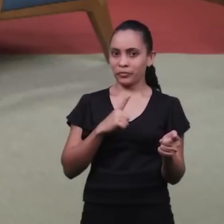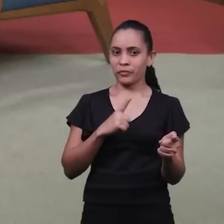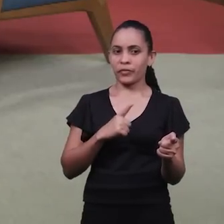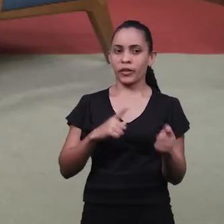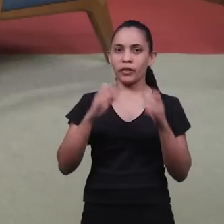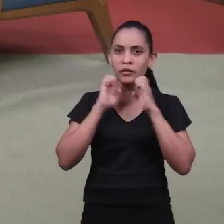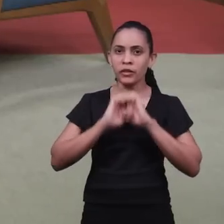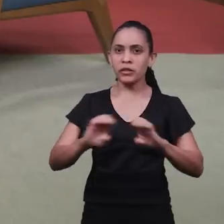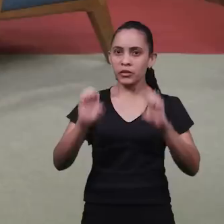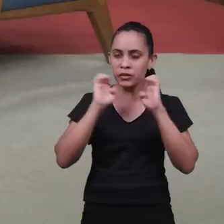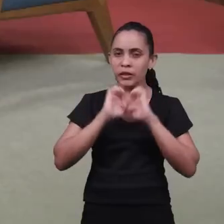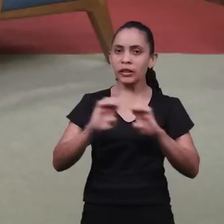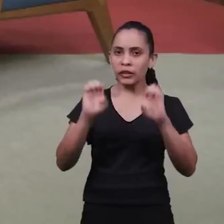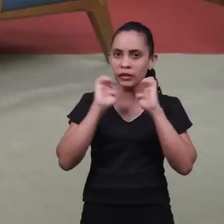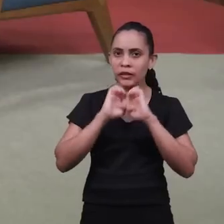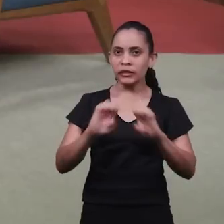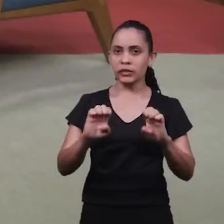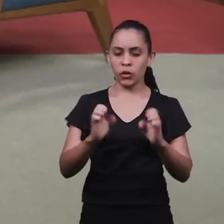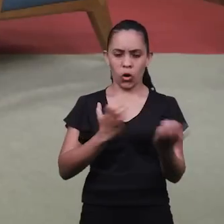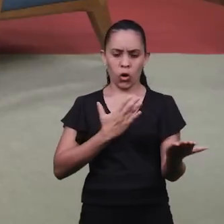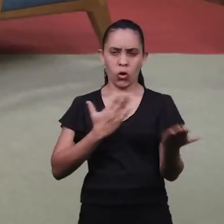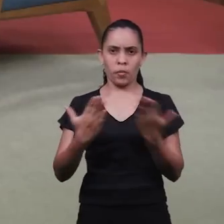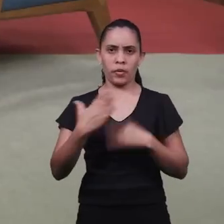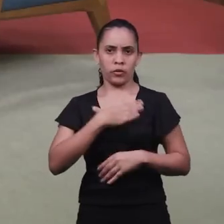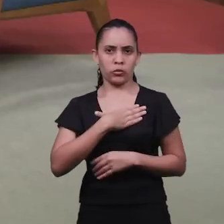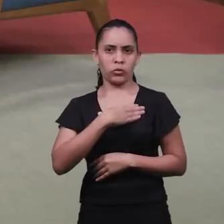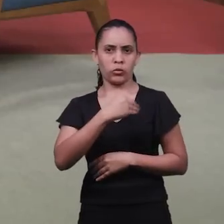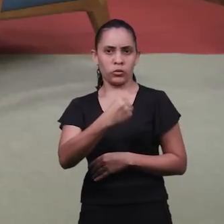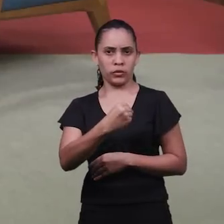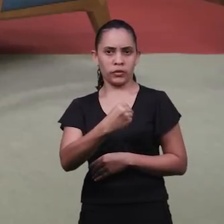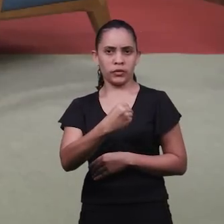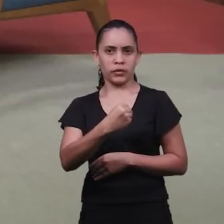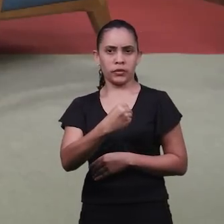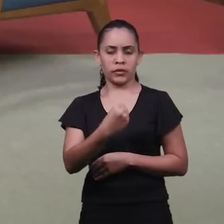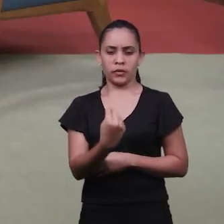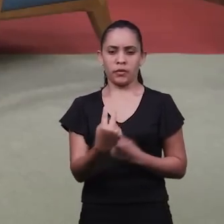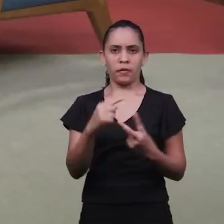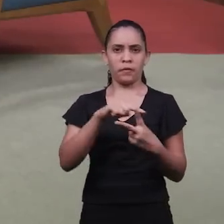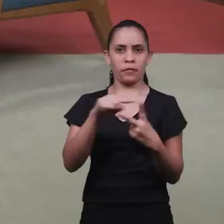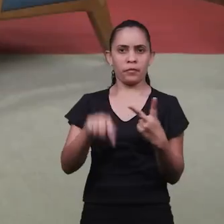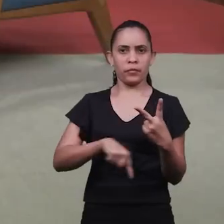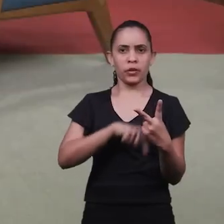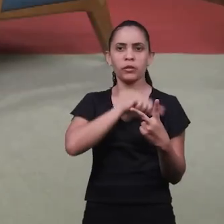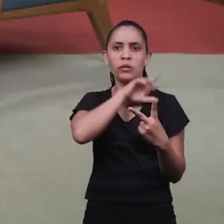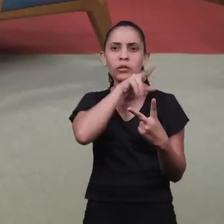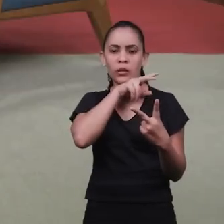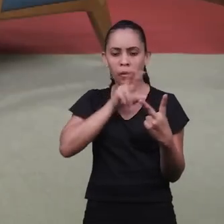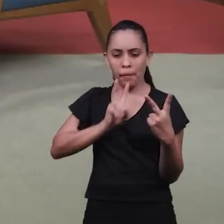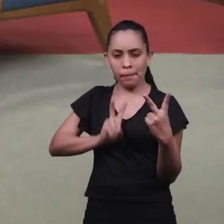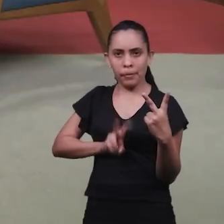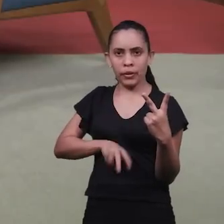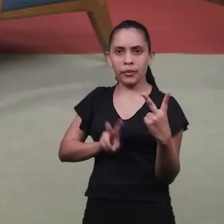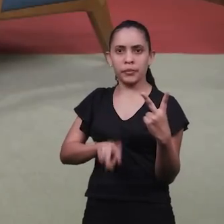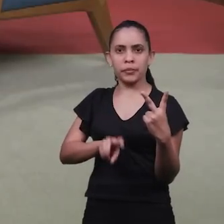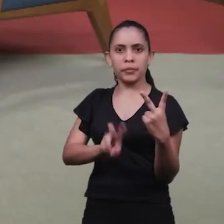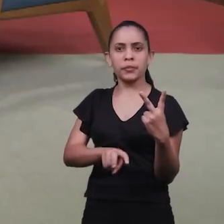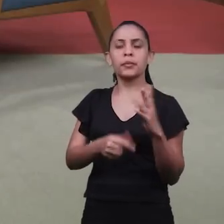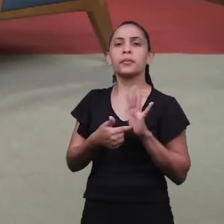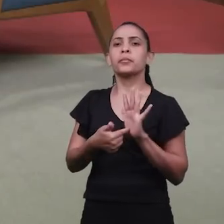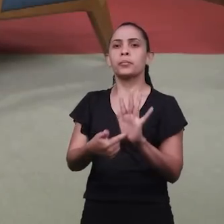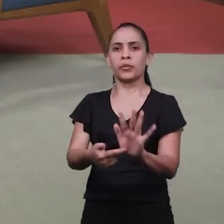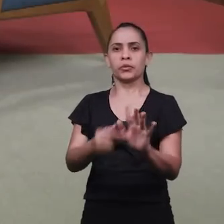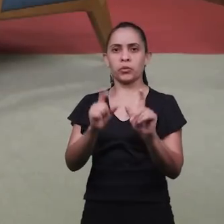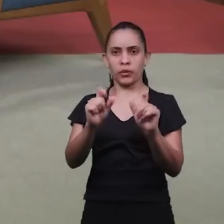como os 2 filhos gêmeos da gazela. Então, quando você lê a Bíblia, né, você